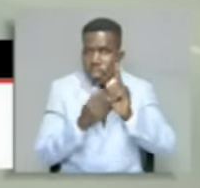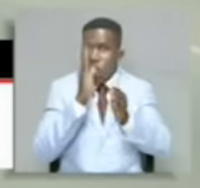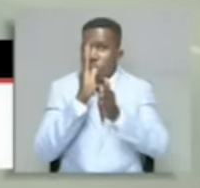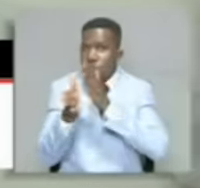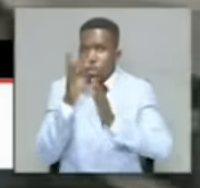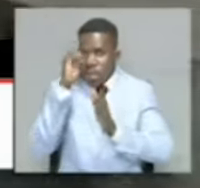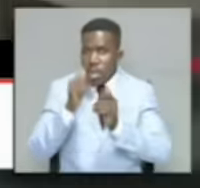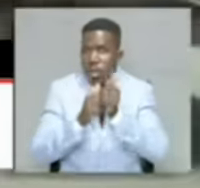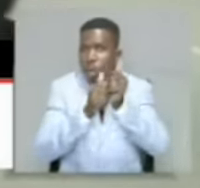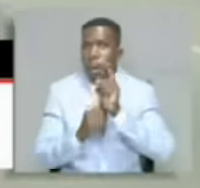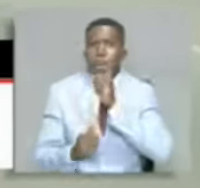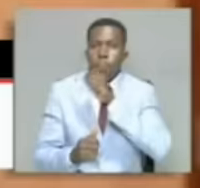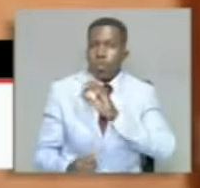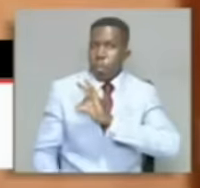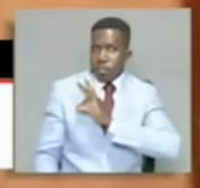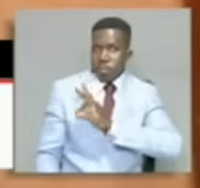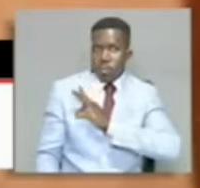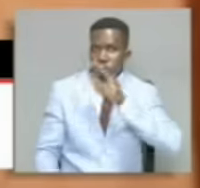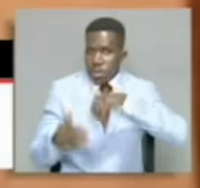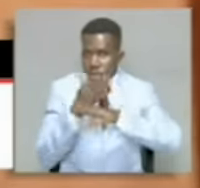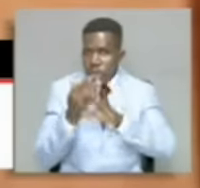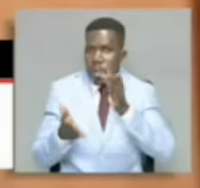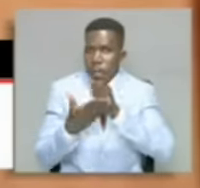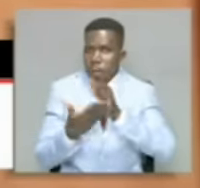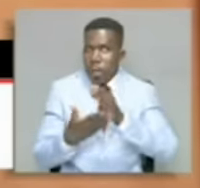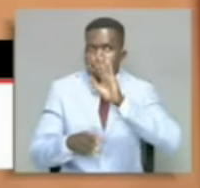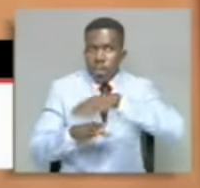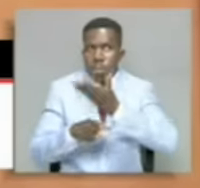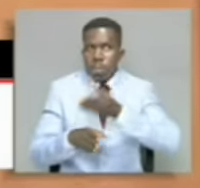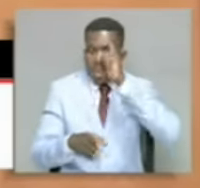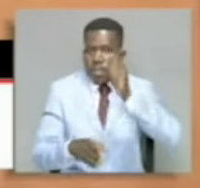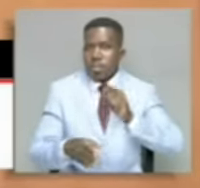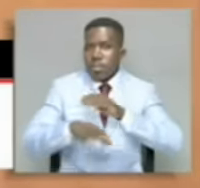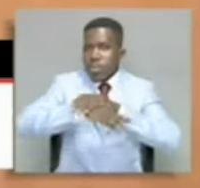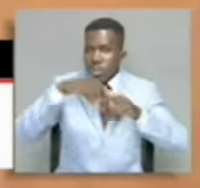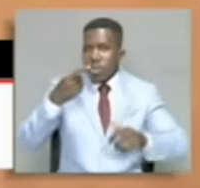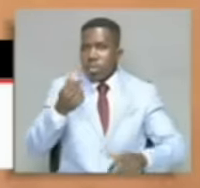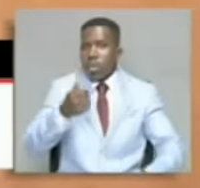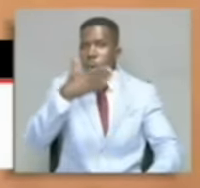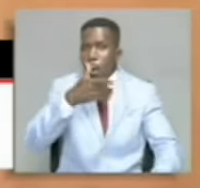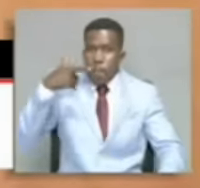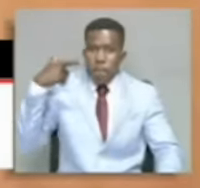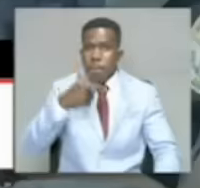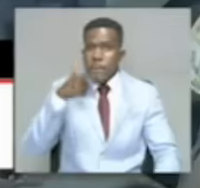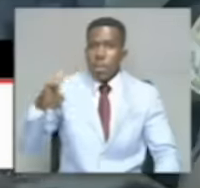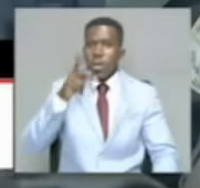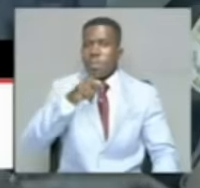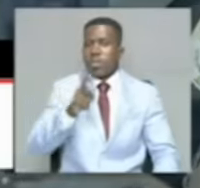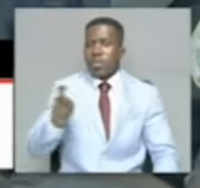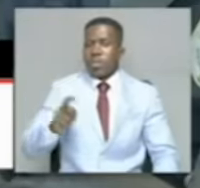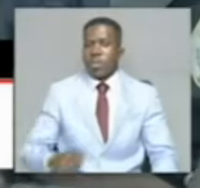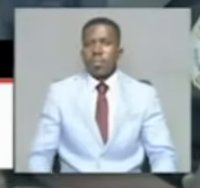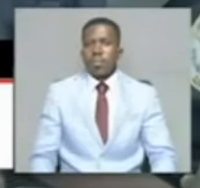os movimentos do professor Laurindo Vieira, que terá feito um movimento de 1 milhão de kwanzas. Tem uma pessoa que